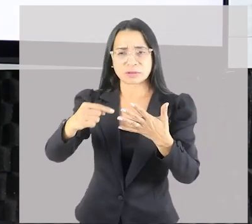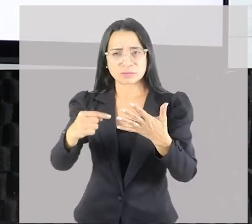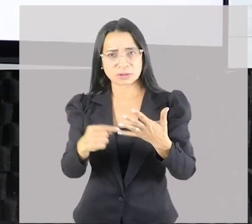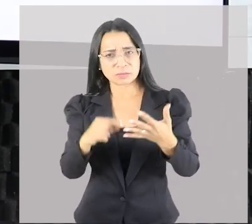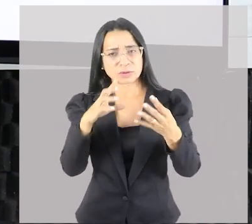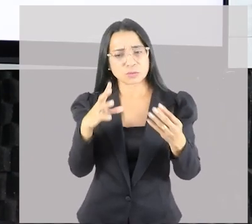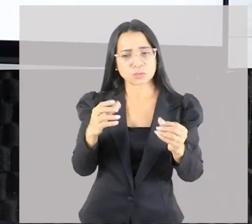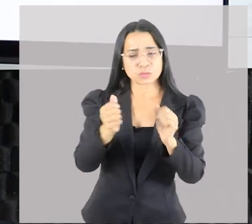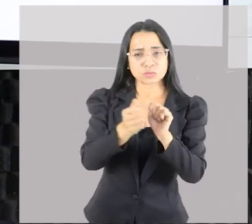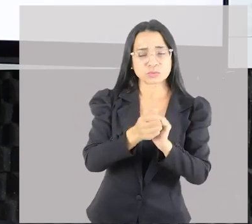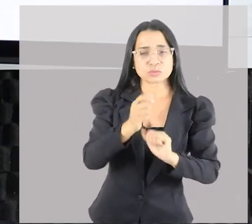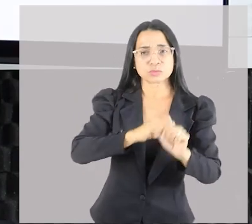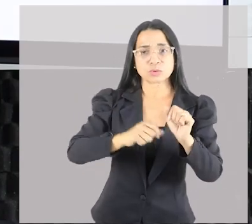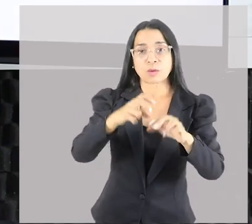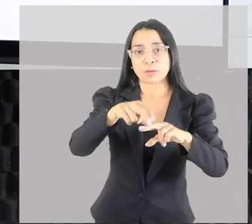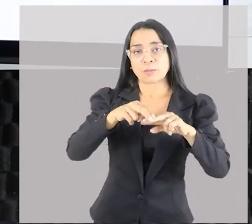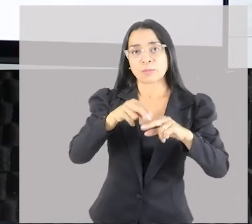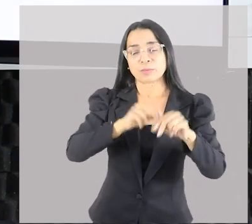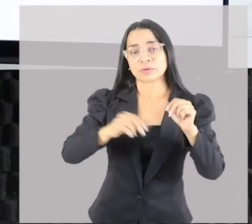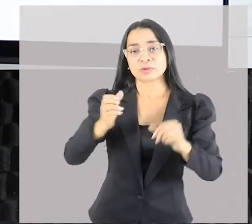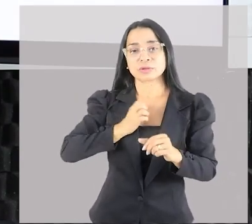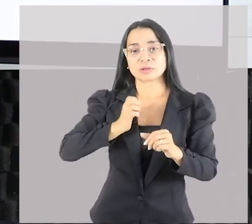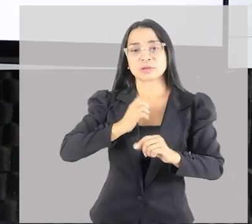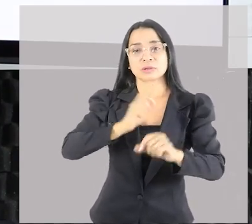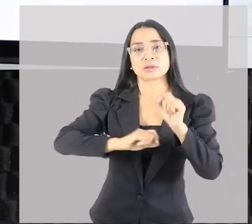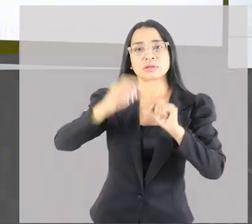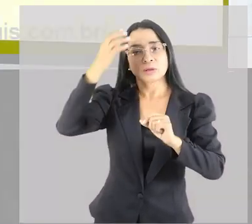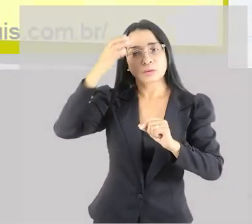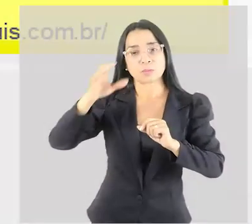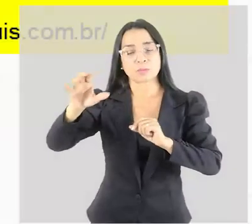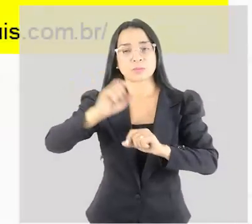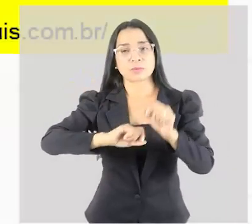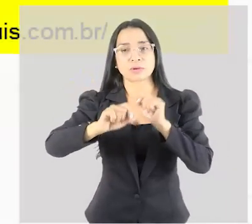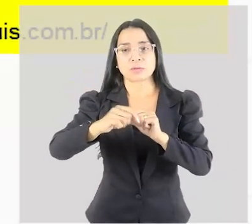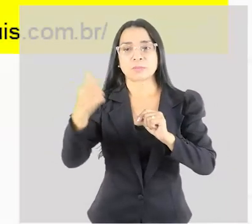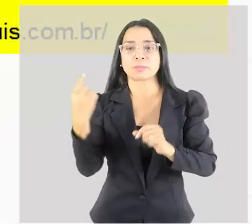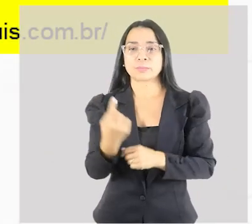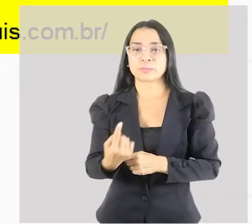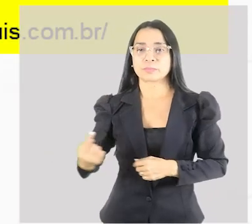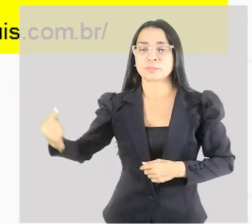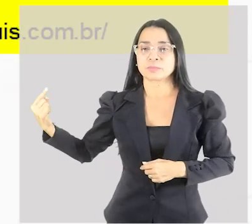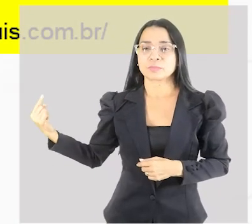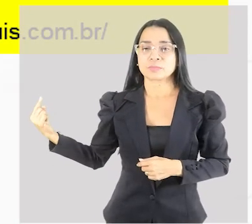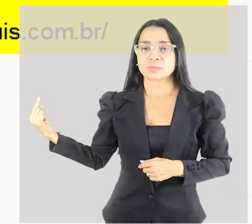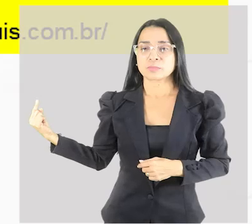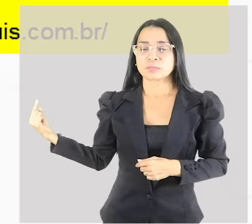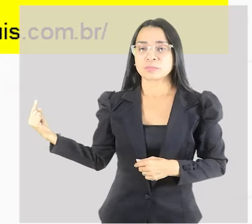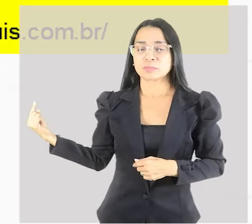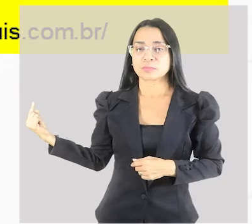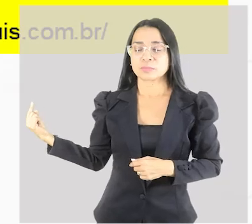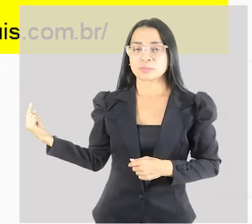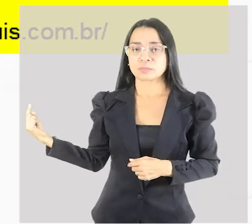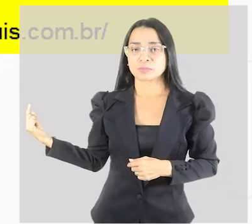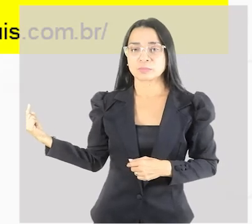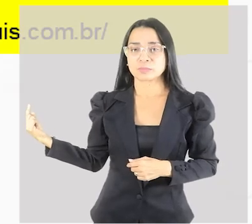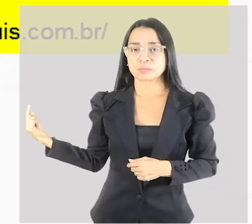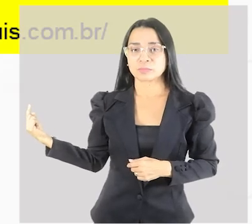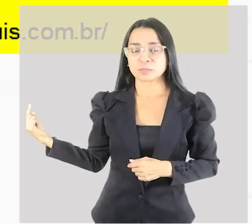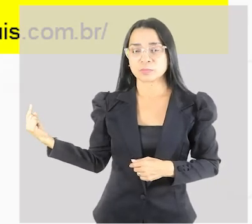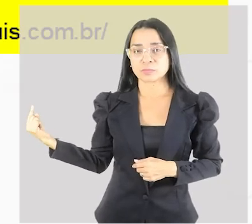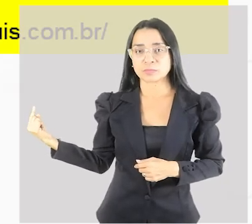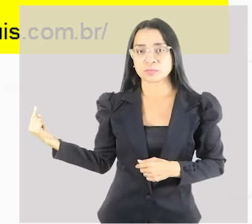mesmo pacote. Por isso a riqueza cultural do Bumba Meu Boi. O primeiro registro de Bumba Meu Boi no Brasil aconteceu em